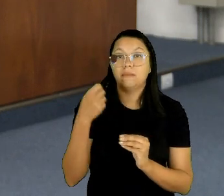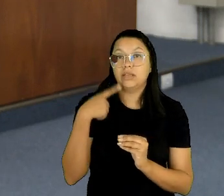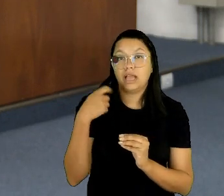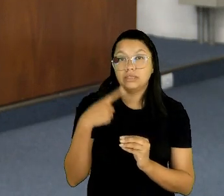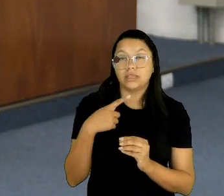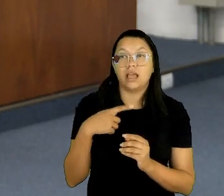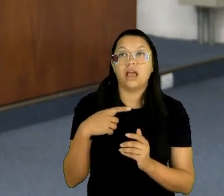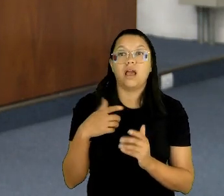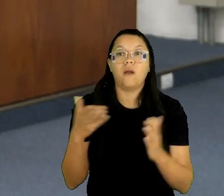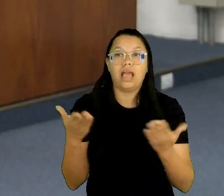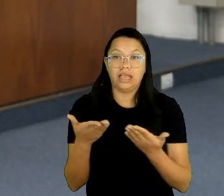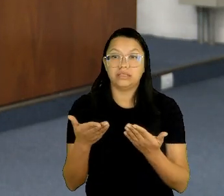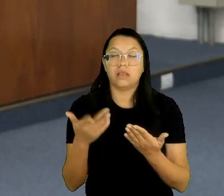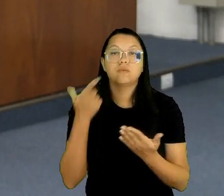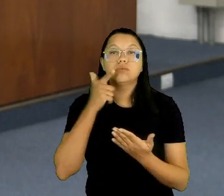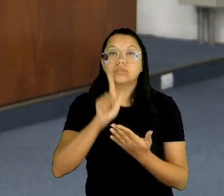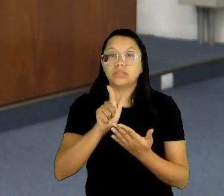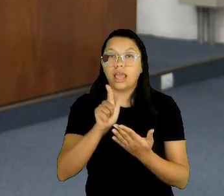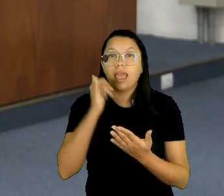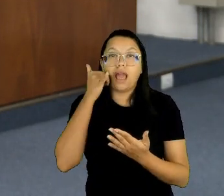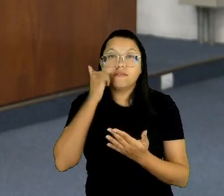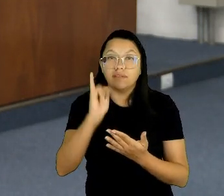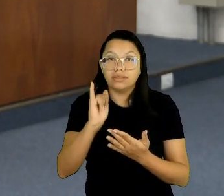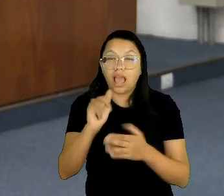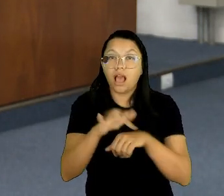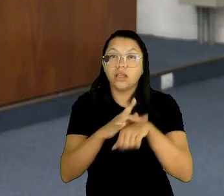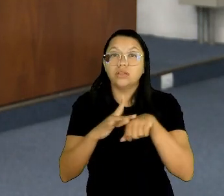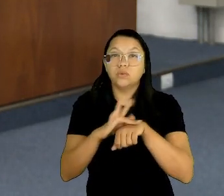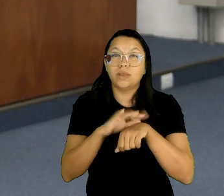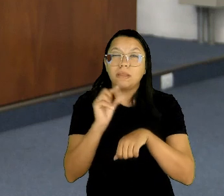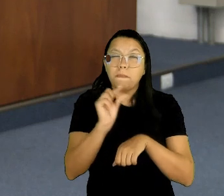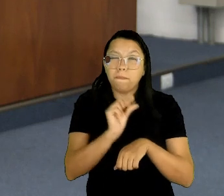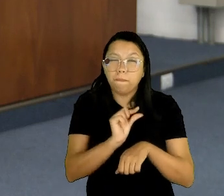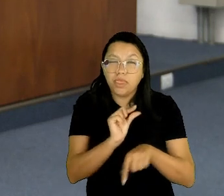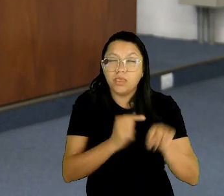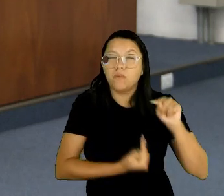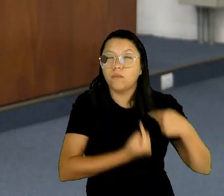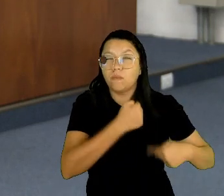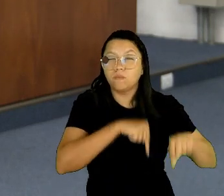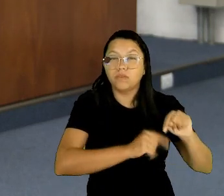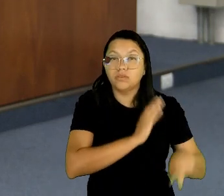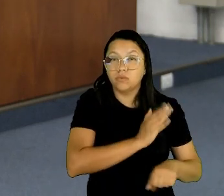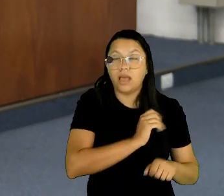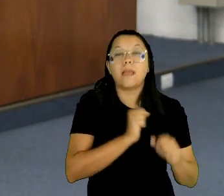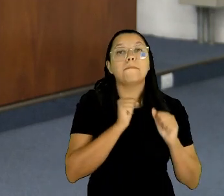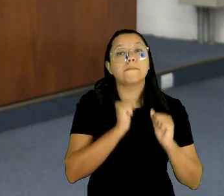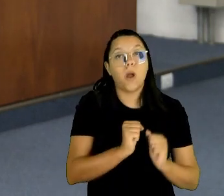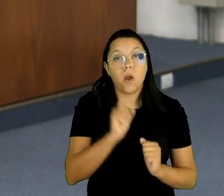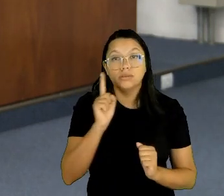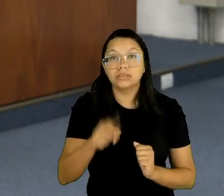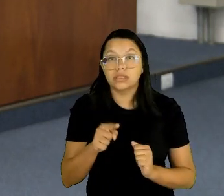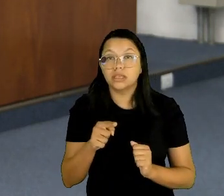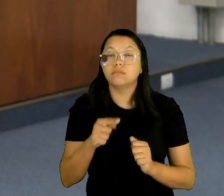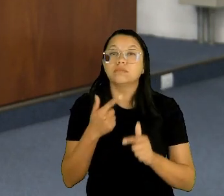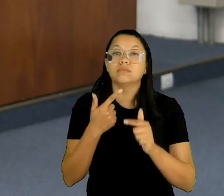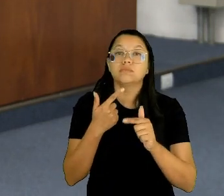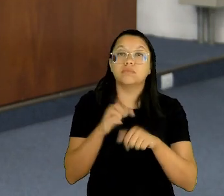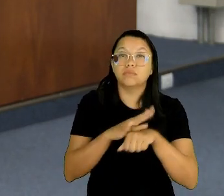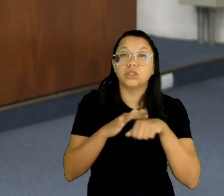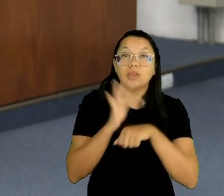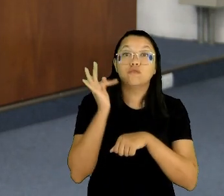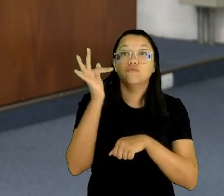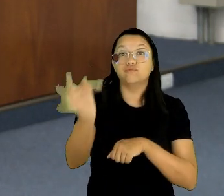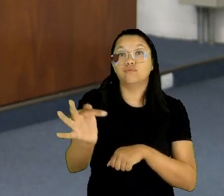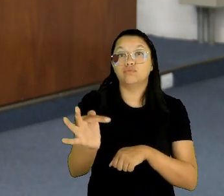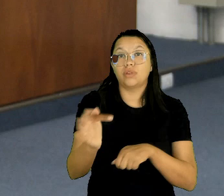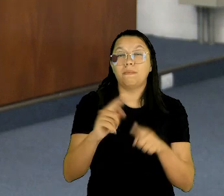a gente consegue prevenir provavelmente alguma doença microvascular que pode também ser causa de uma doença senil no